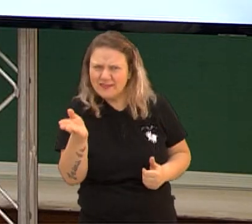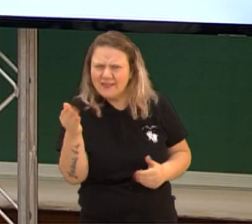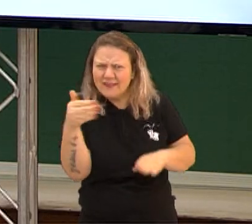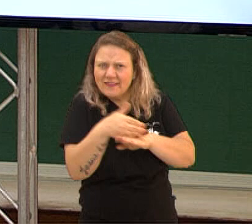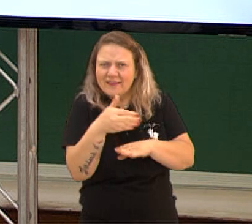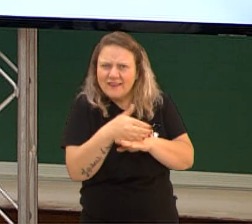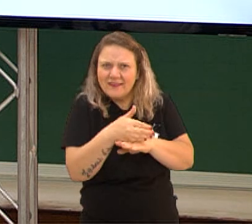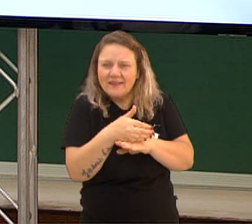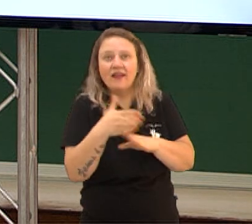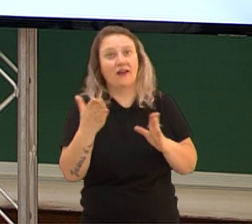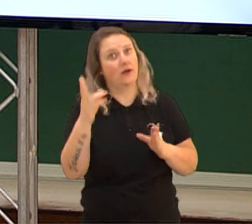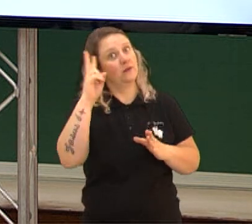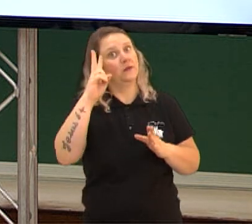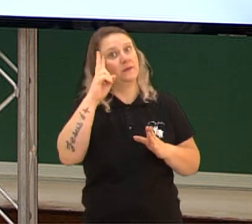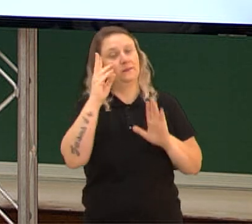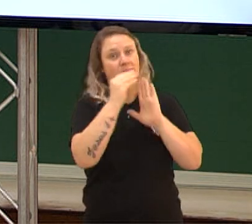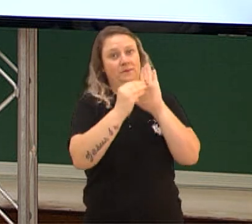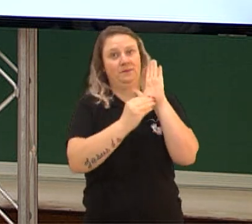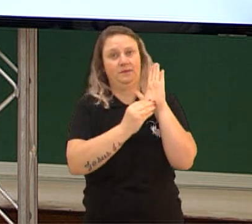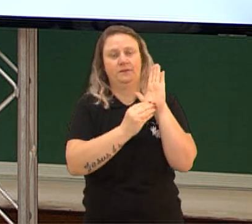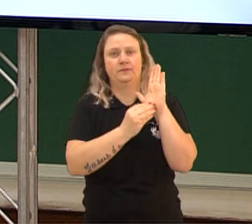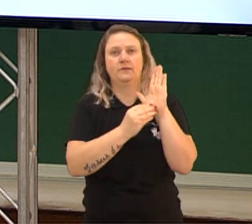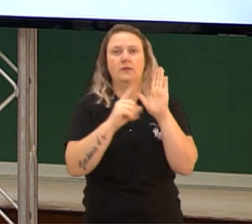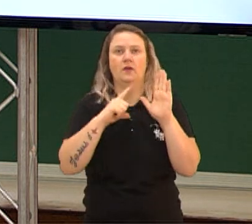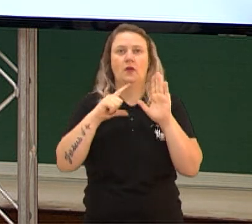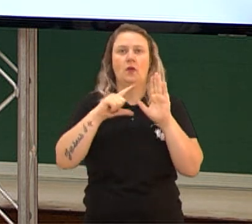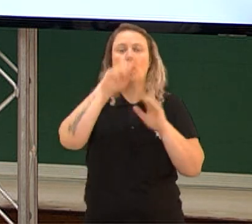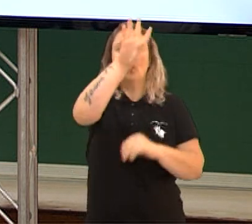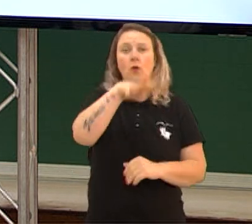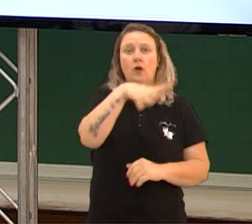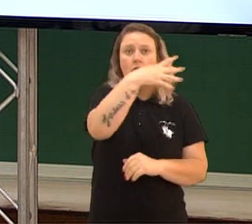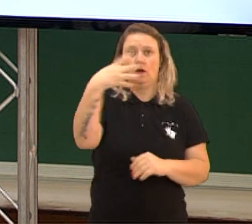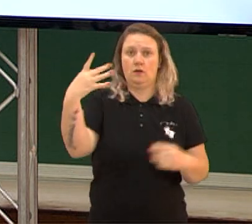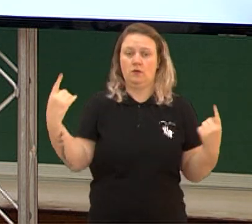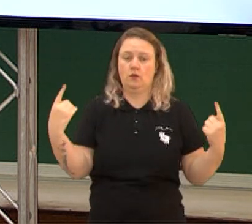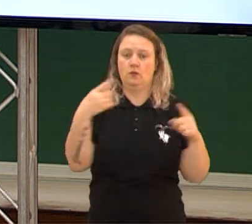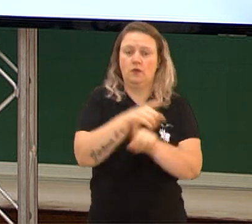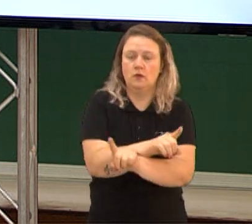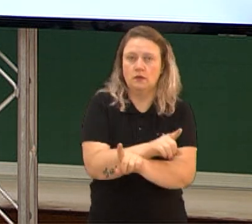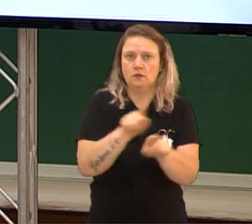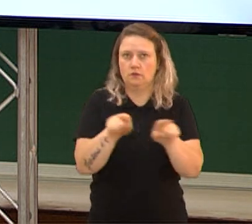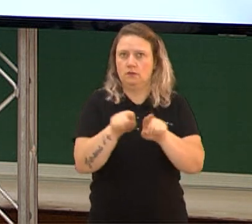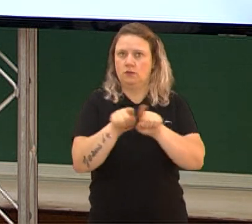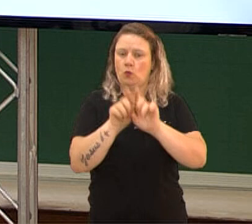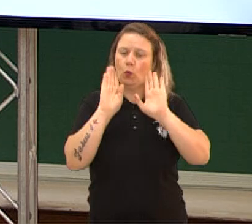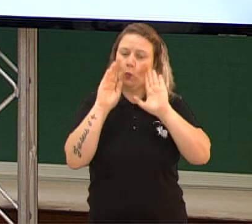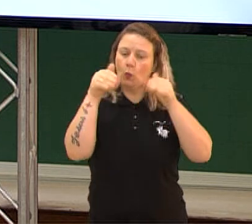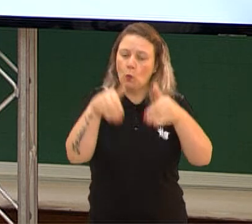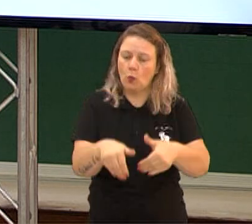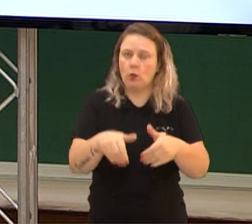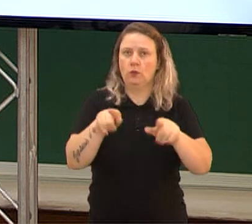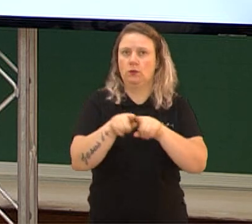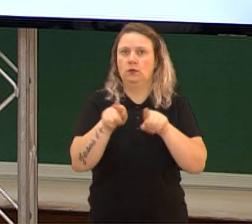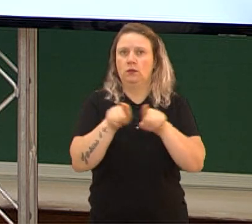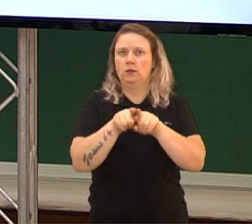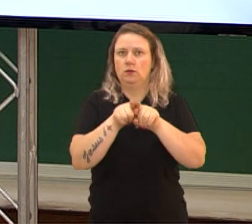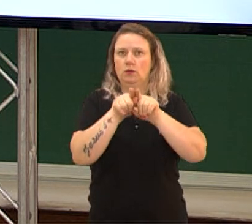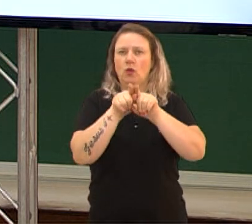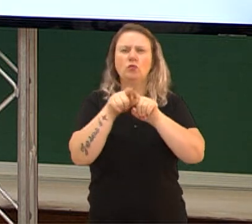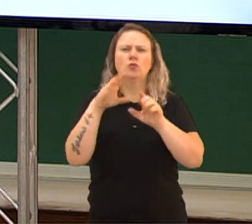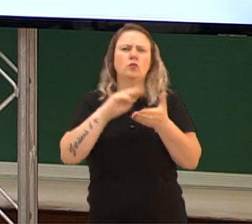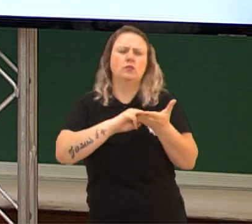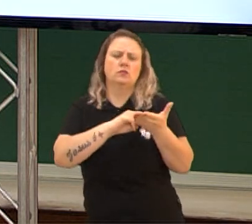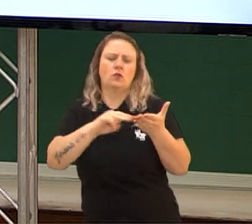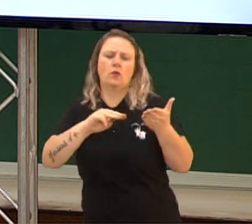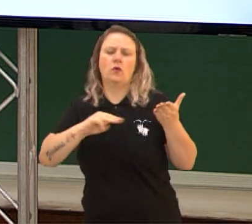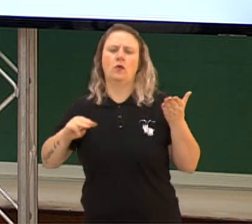não estava, vamos lembrar aqui. A gente trabalhou com matriz inversa, especificamos uma solução, um método, né,